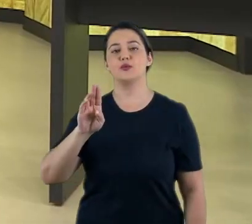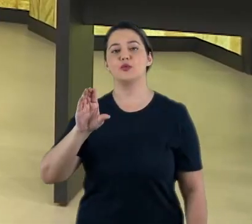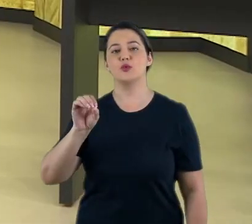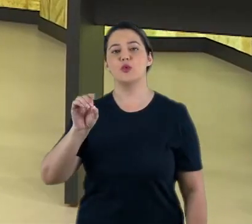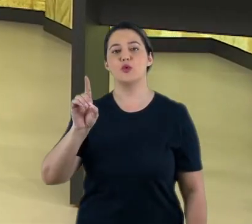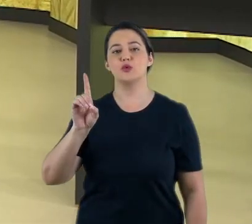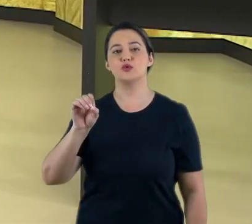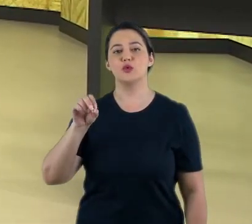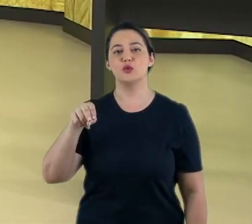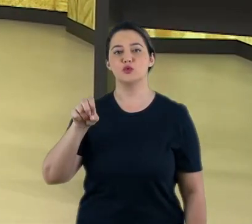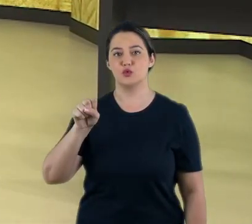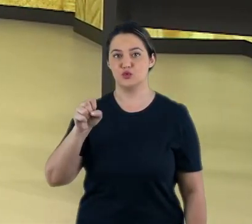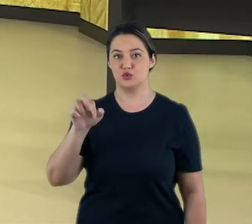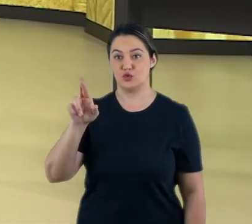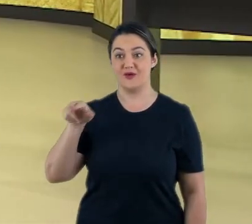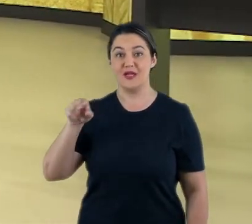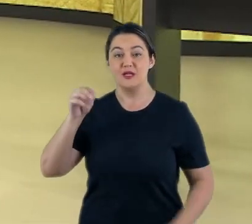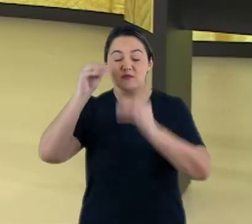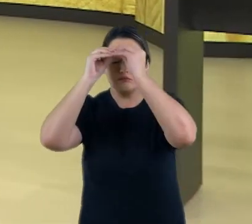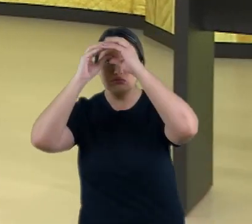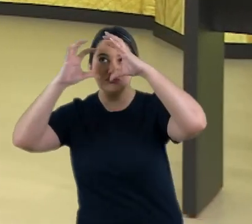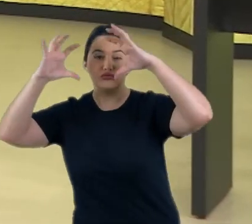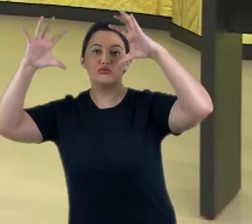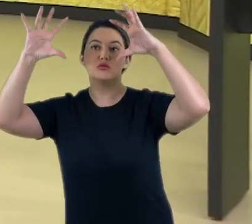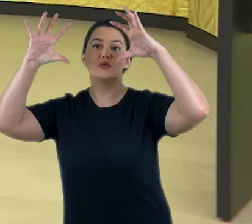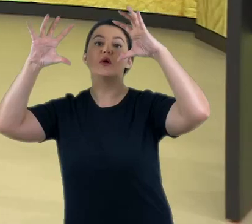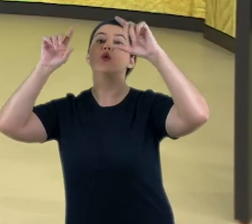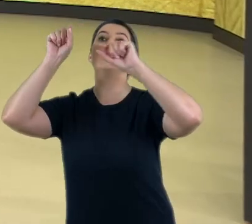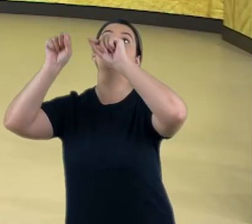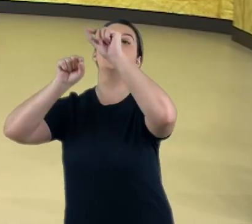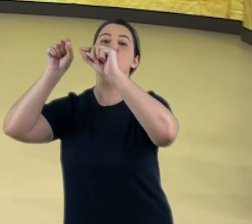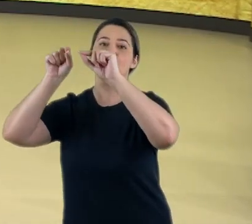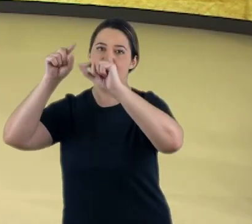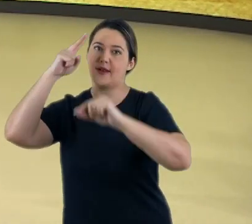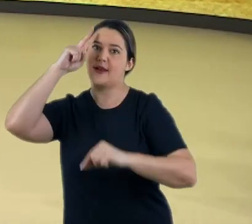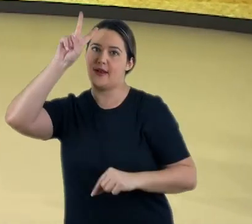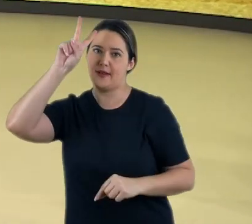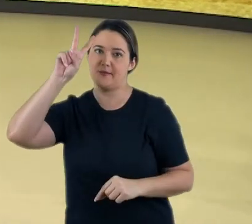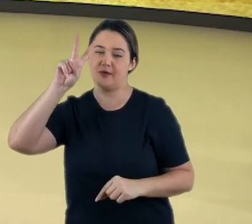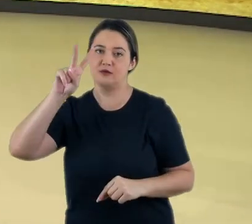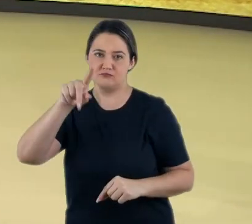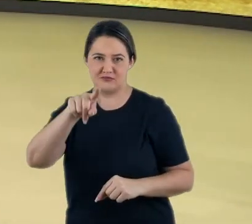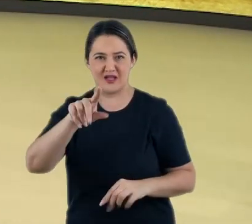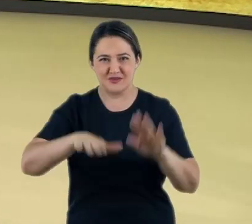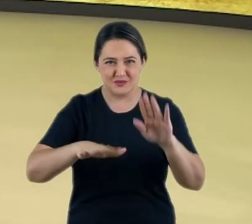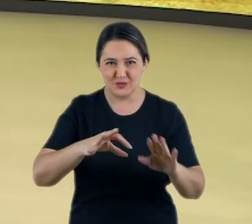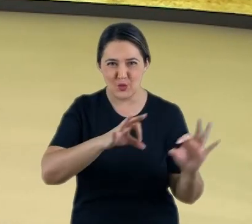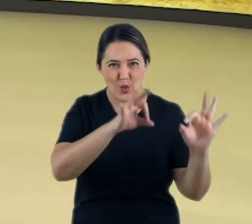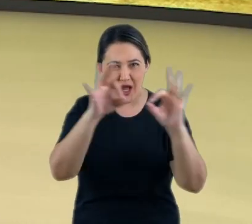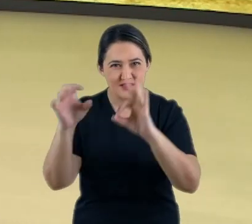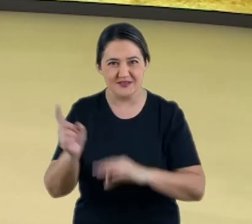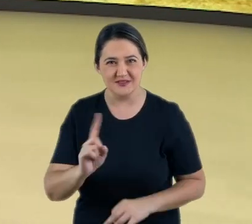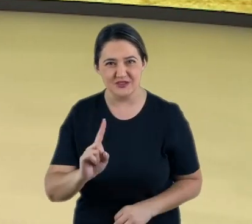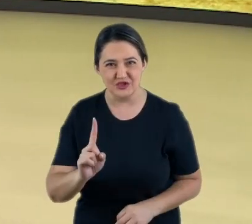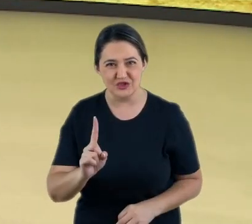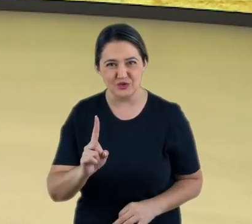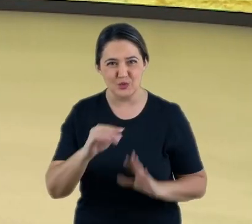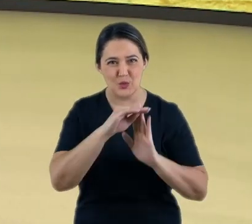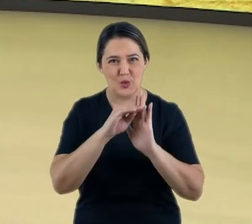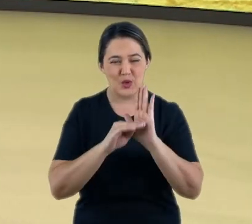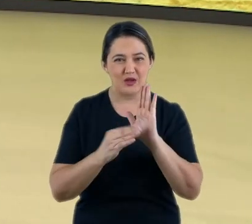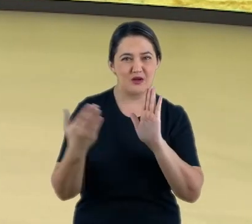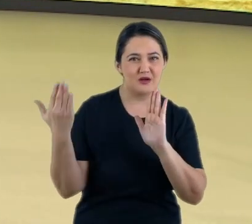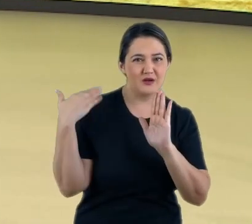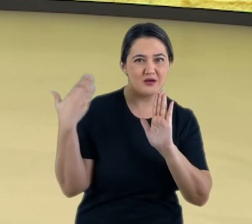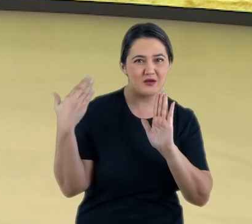para relembrar para você o que nós vimos lá atrás no capítulo 2, pode ser que alguns de vocês não assistiram desde os primeiros vídeos ou os